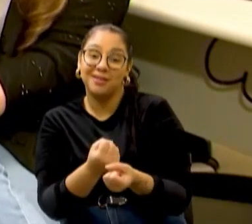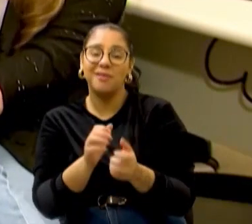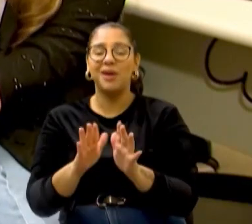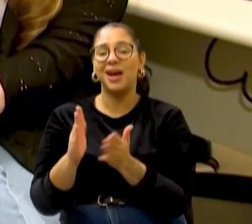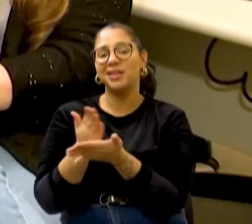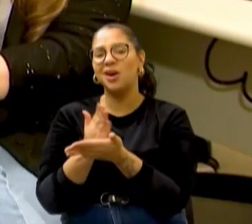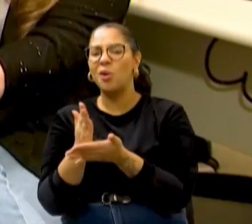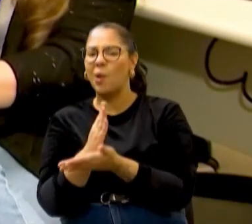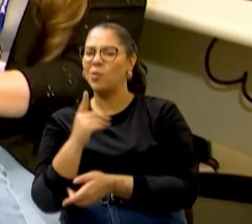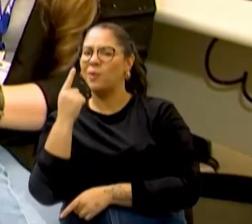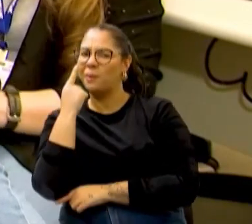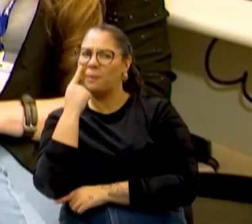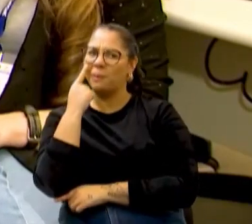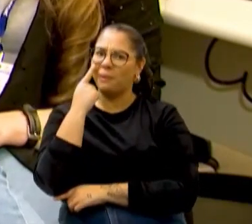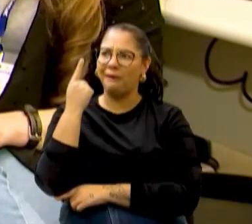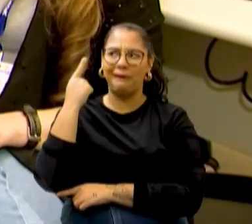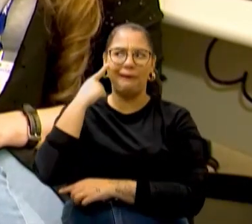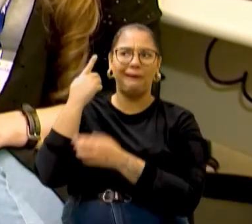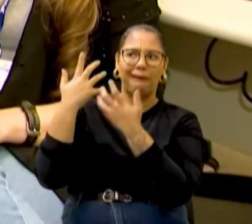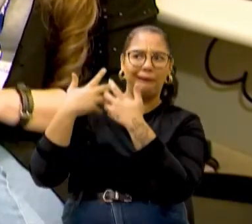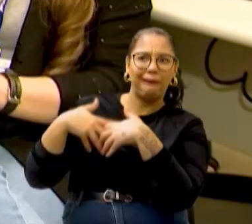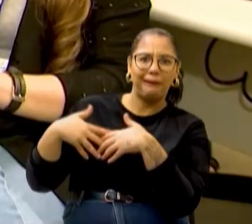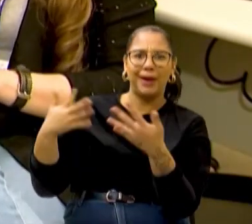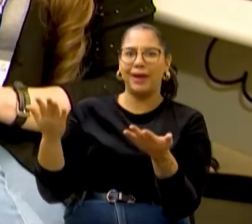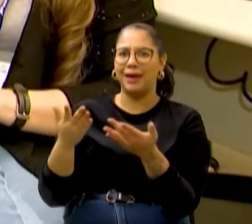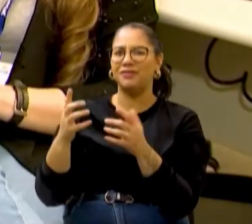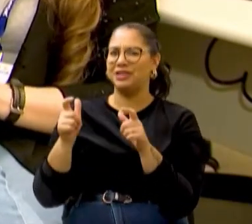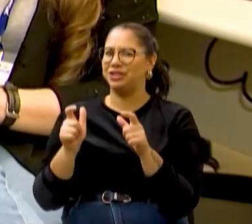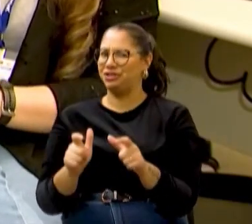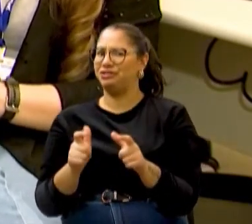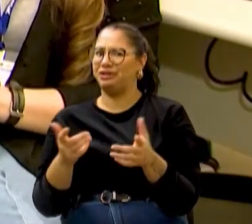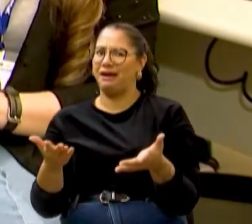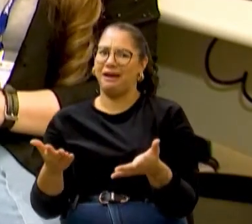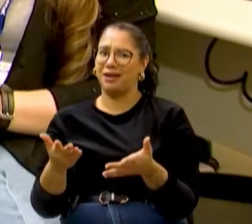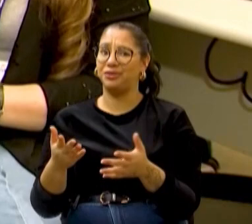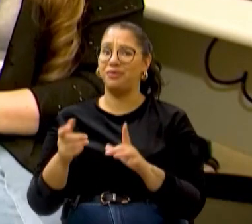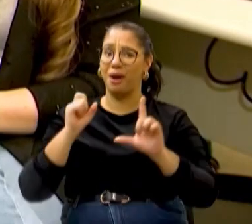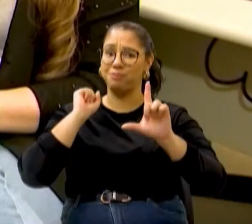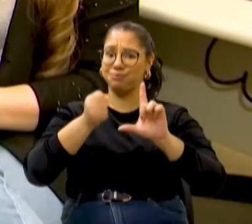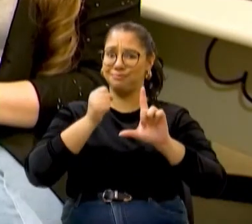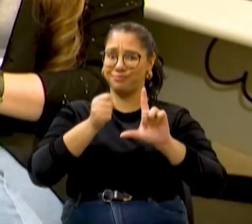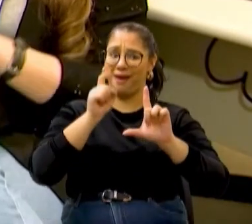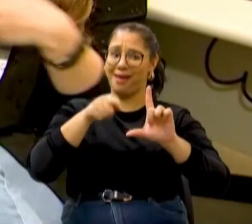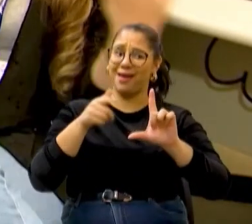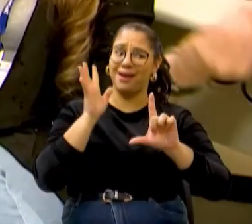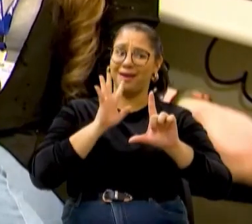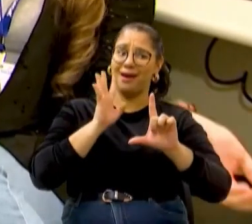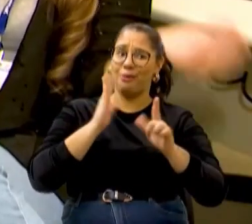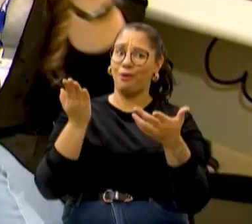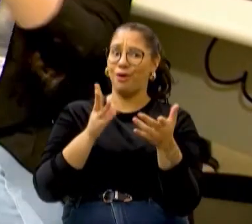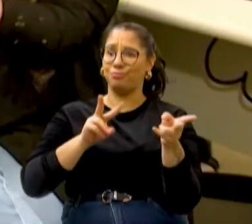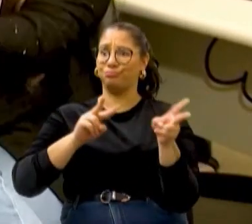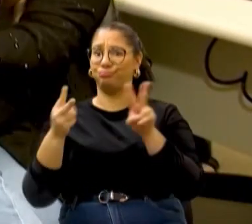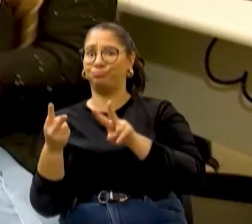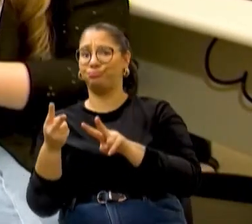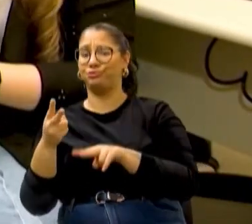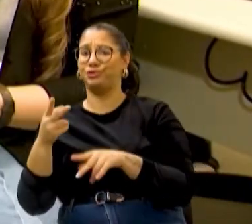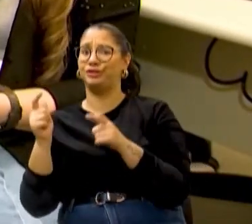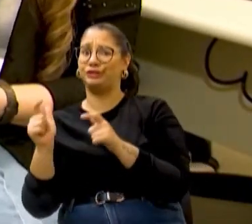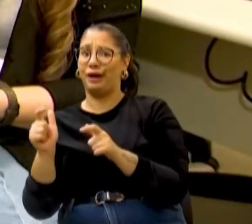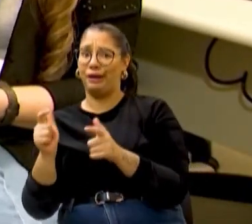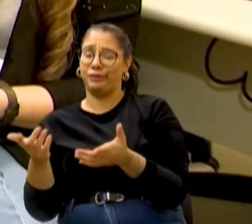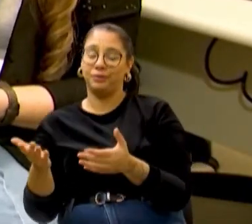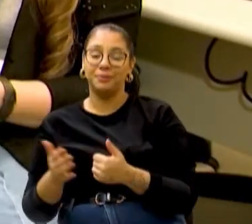como recebido ido um pouco desconfiados assim pensando ah então será que vai ser chato né Vamos deixar o Minecraft que é algo legal